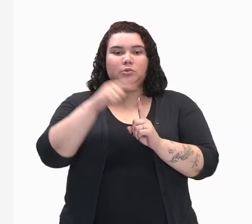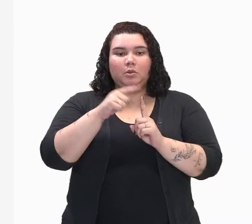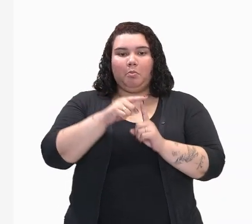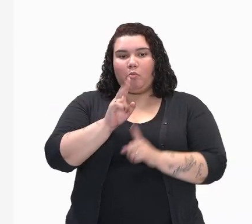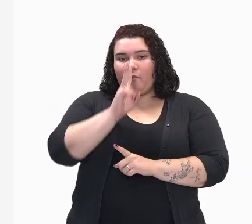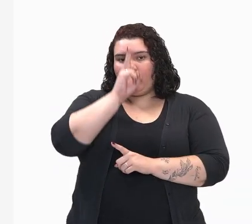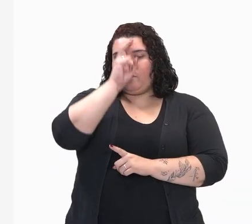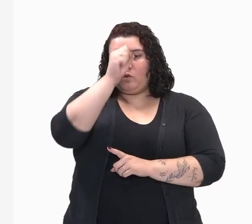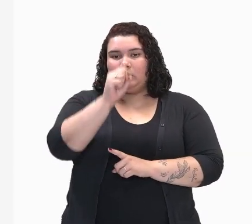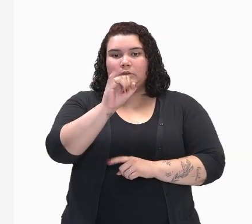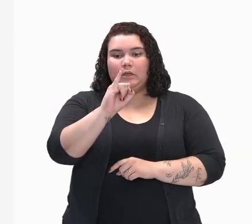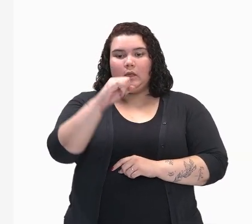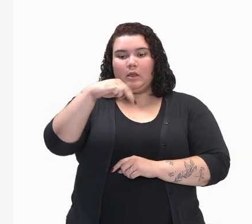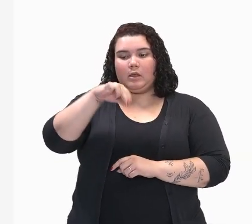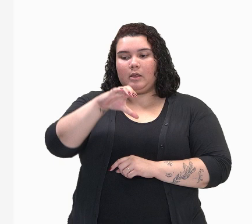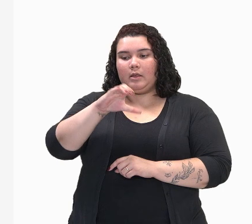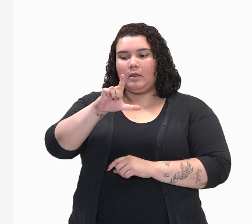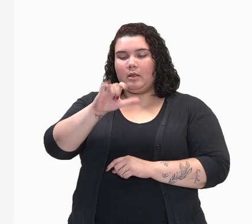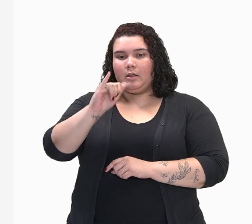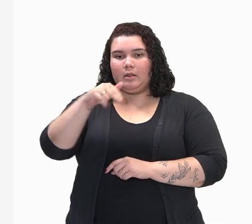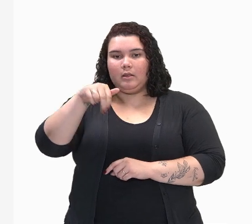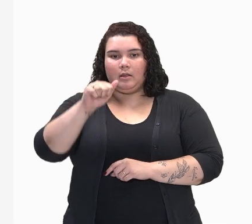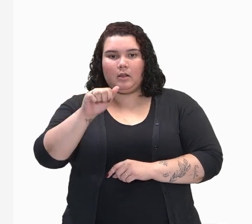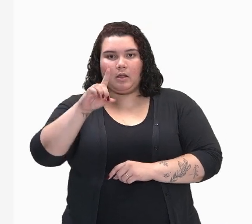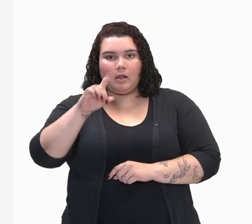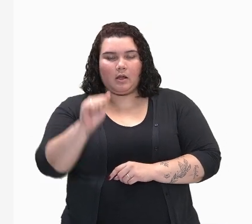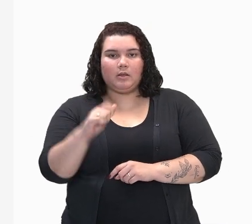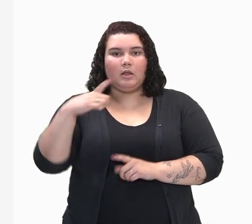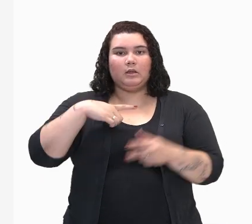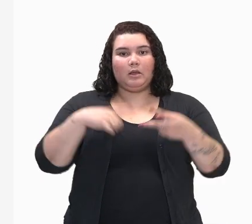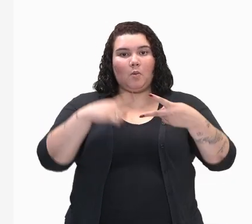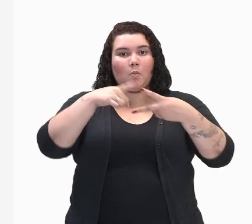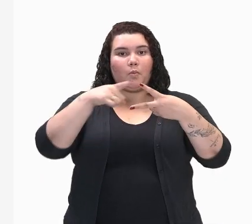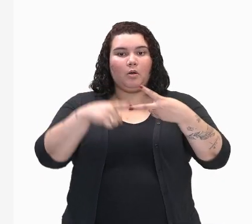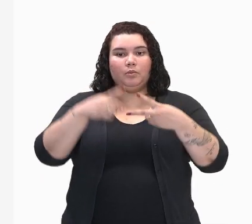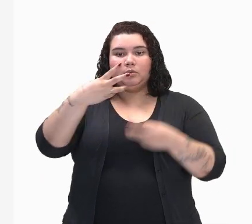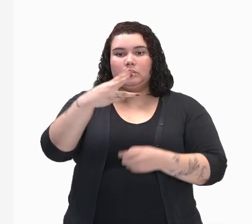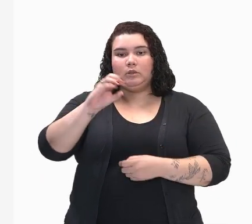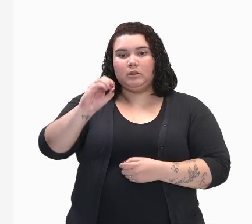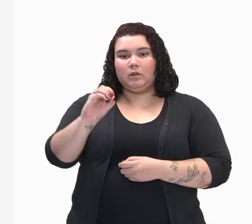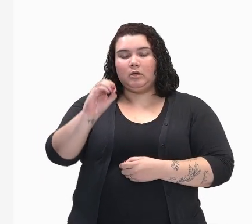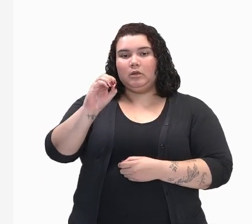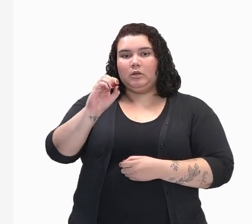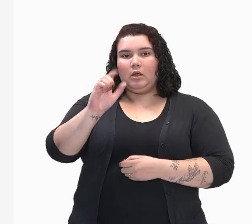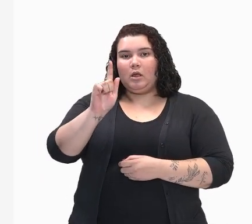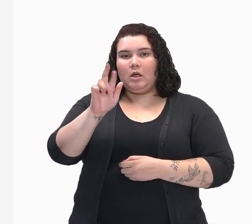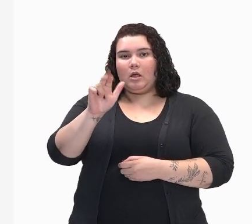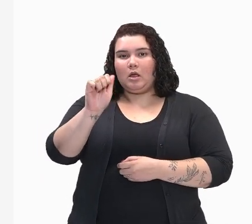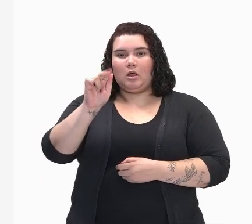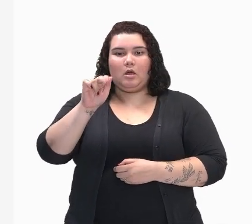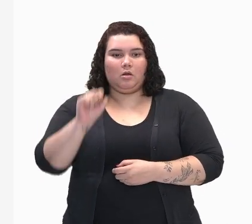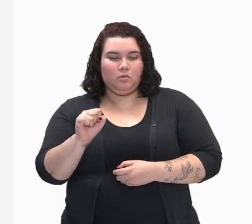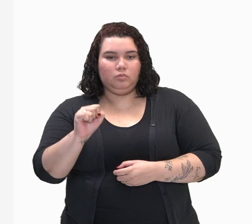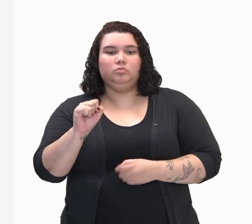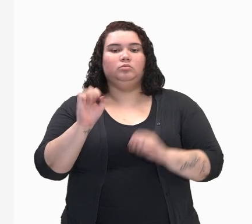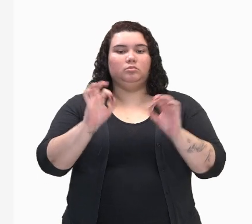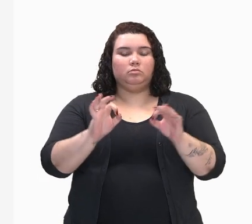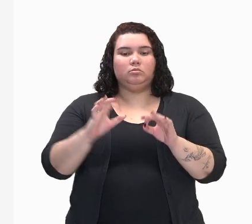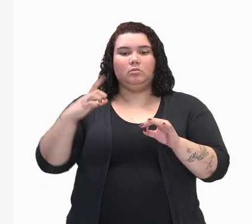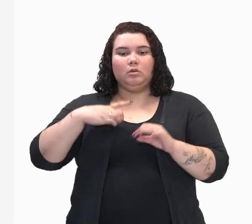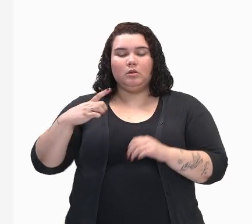de 30 graus em relação à horizontal. E aí nós temos a direção, né? A direção da